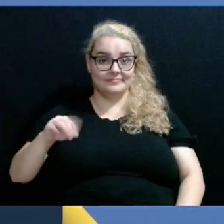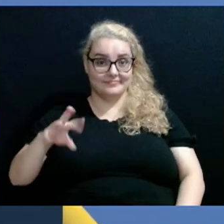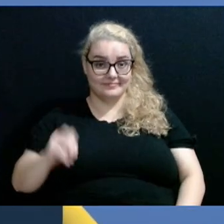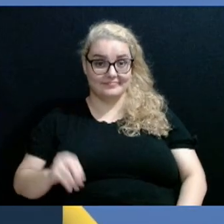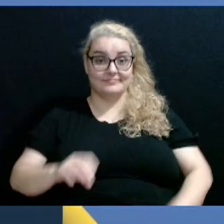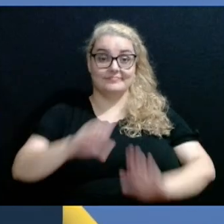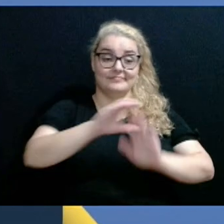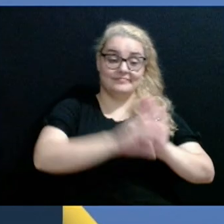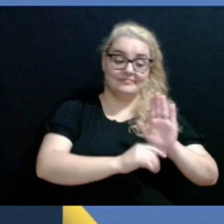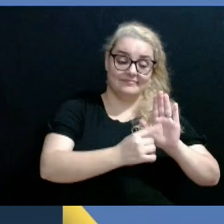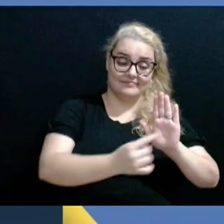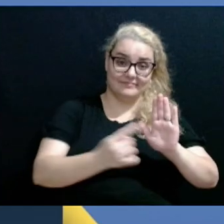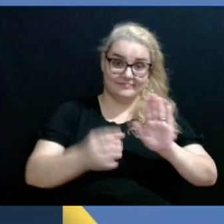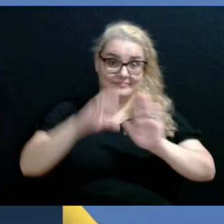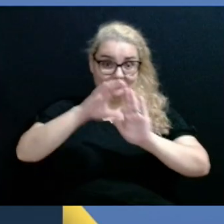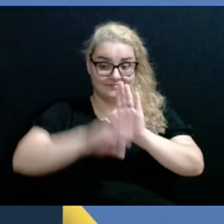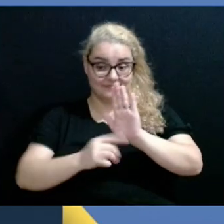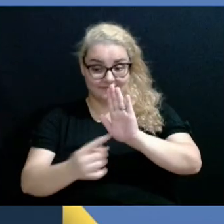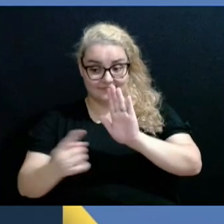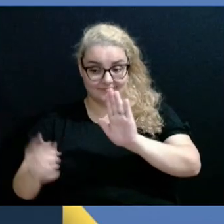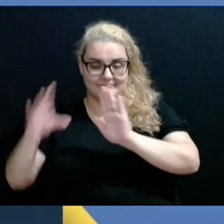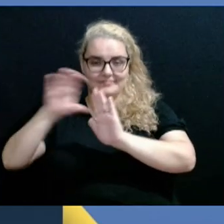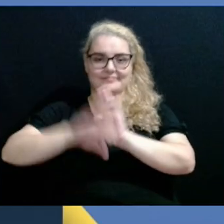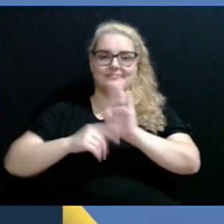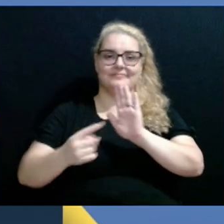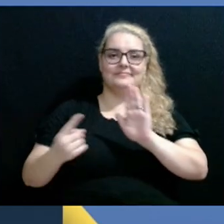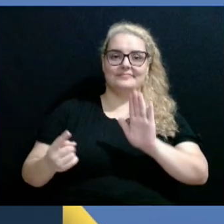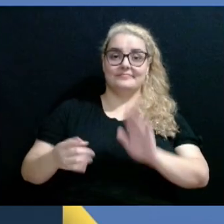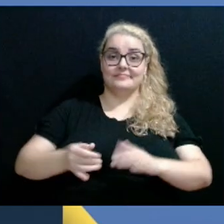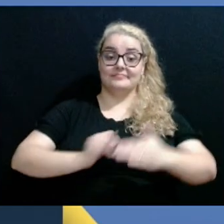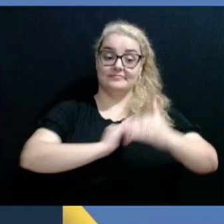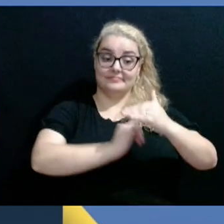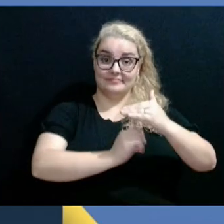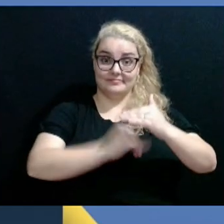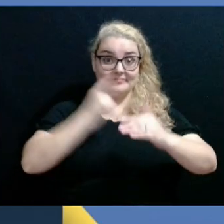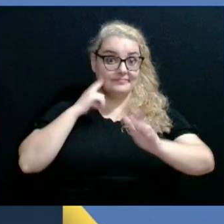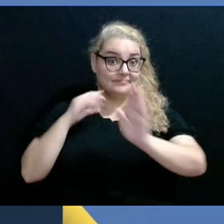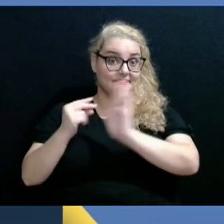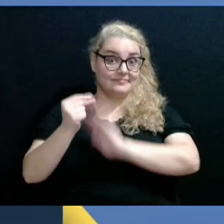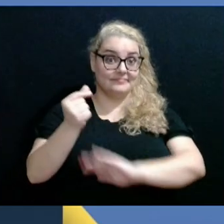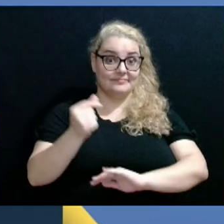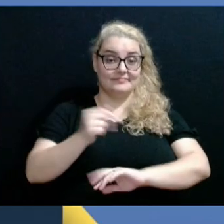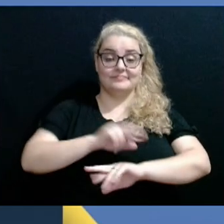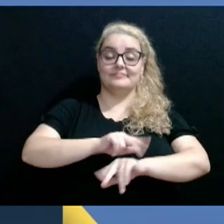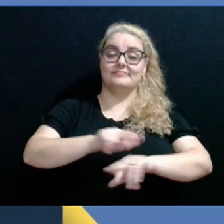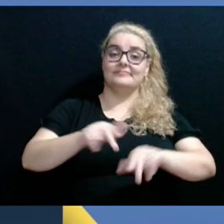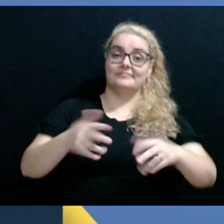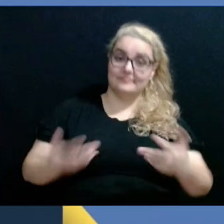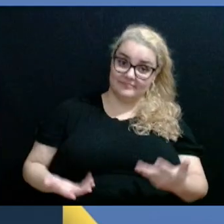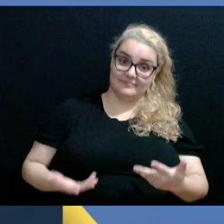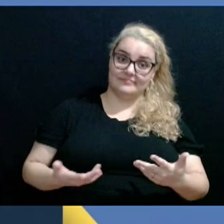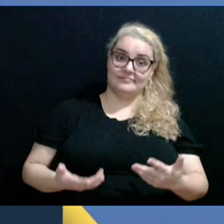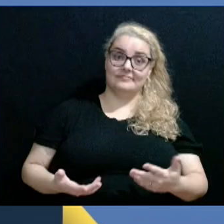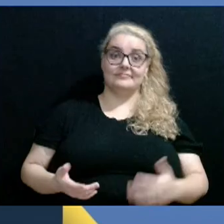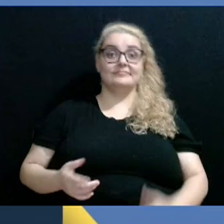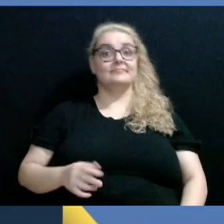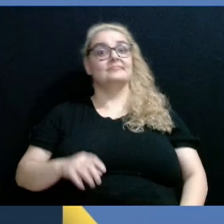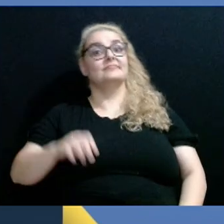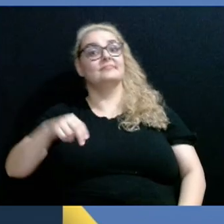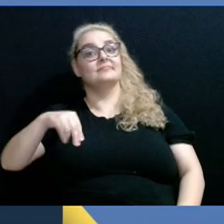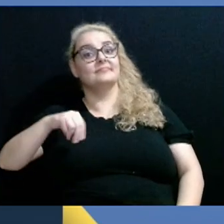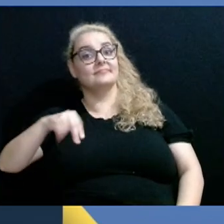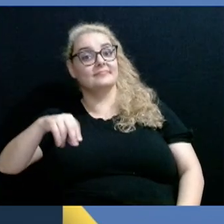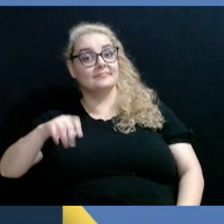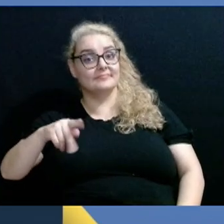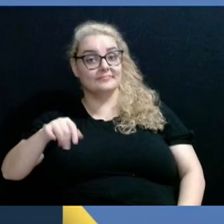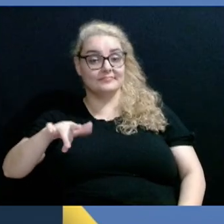capítulo, a autora conta a história de startups criativas, entre elas a Inexplorado, Perestroika,